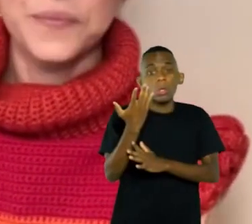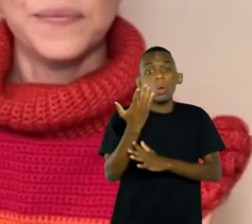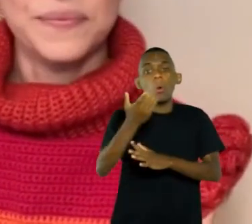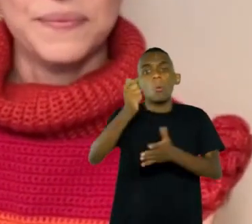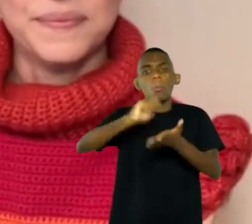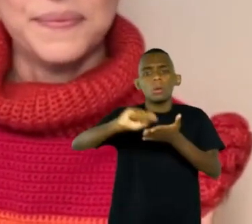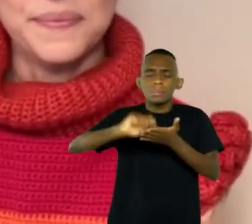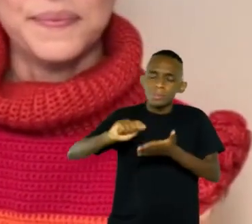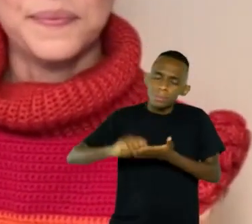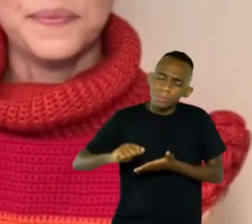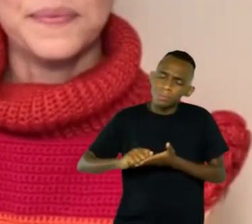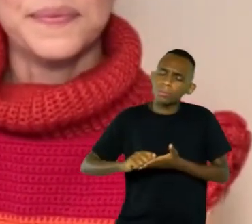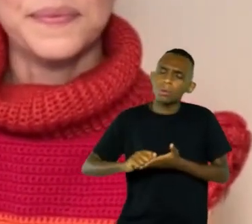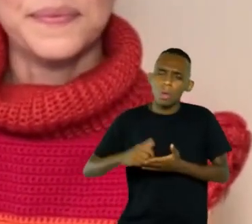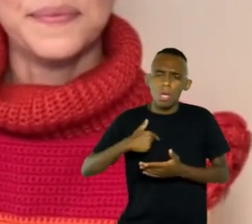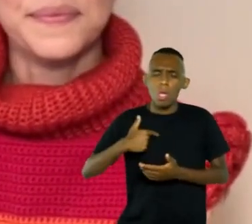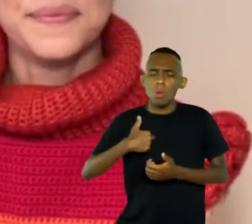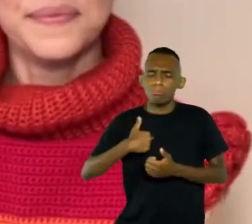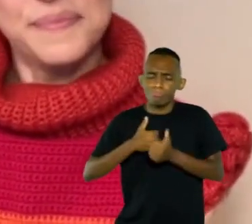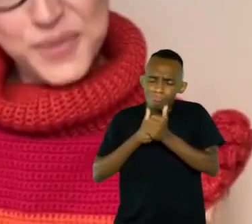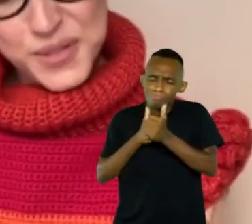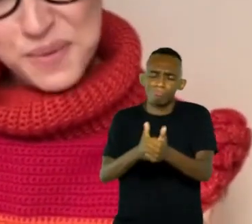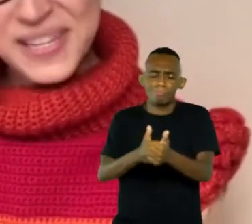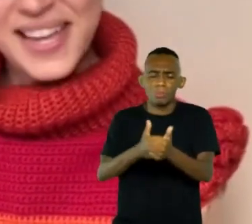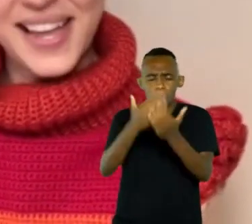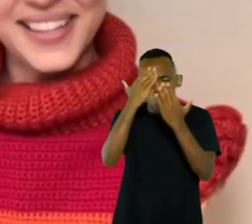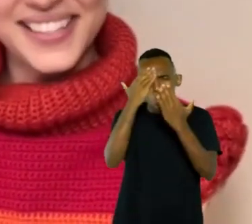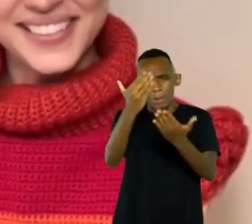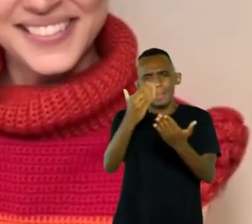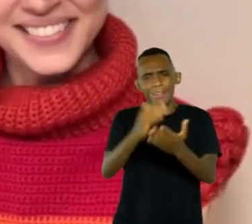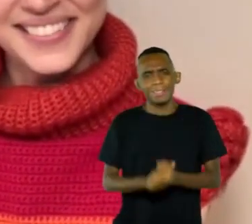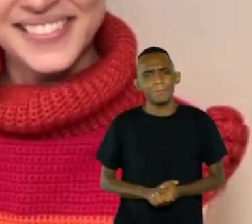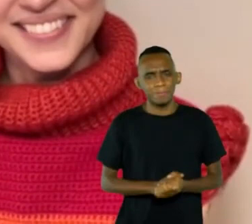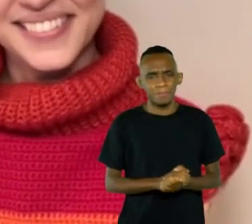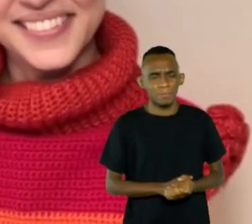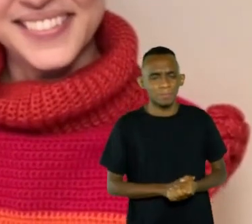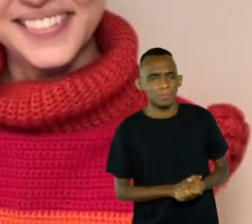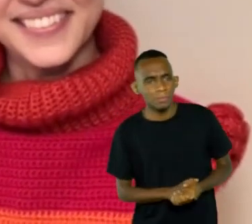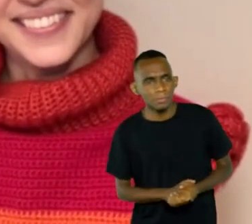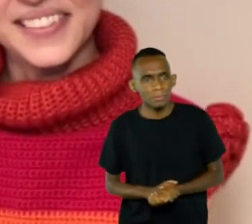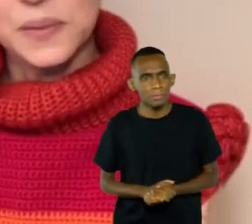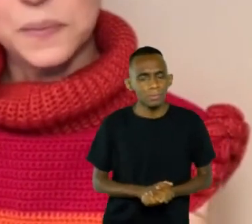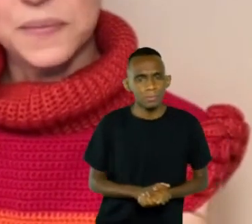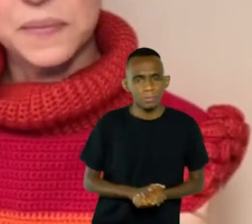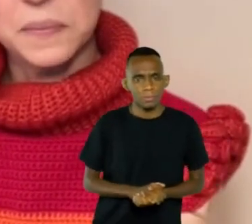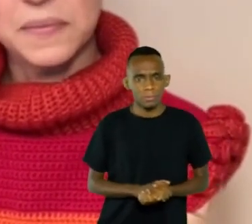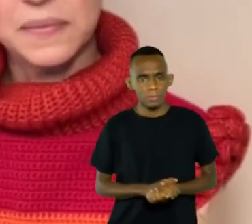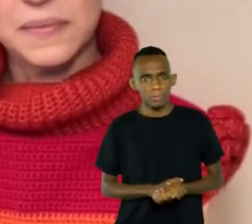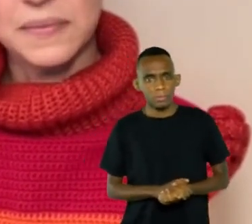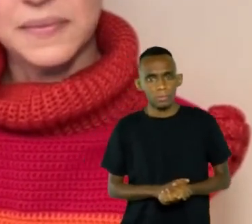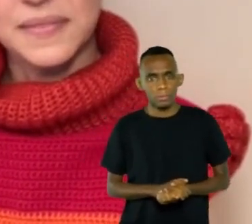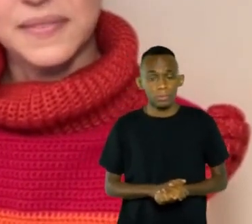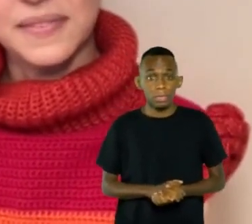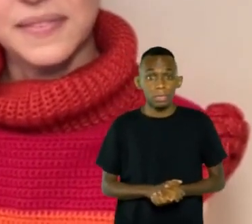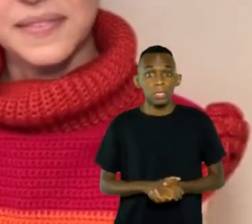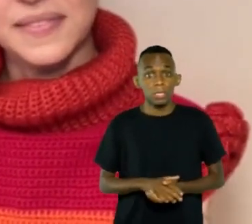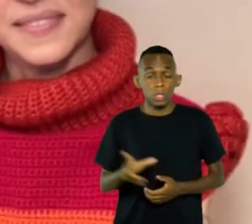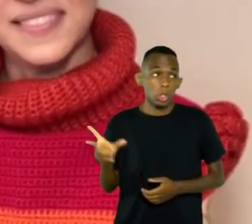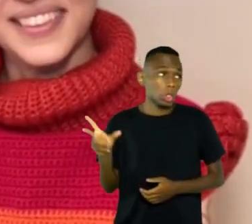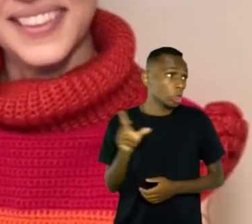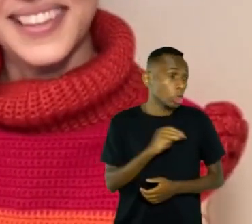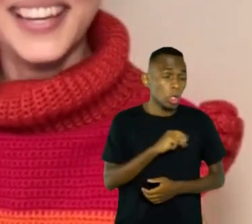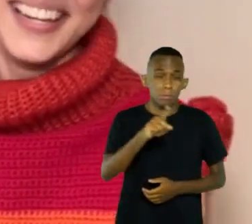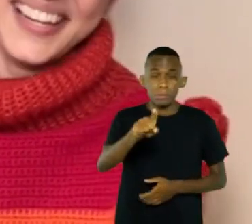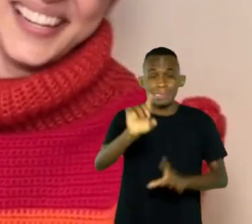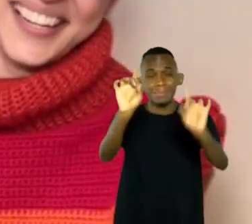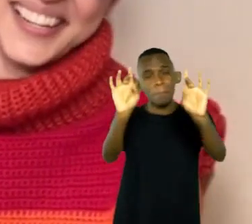sua escrita e seu alto astral. Gratidão. O Muito Luiz obrigada. Urumé, ele fala, menina, você é especial